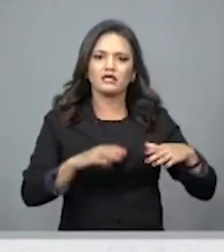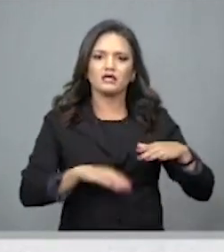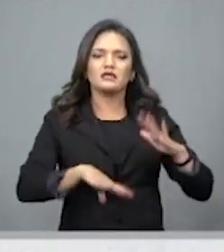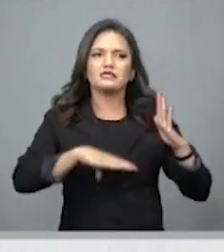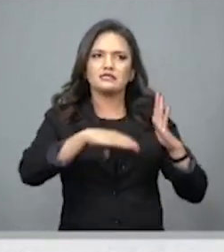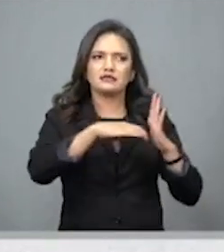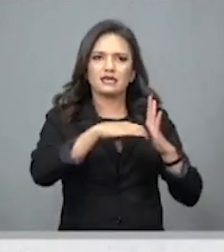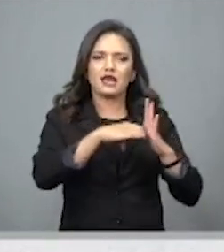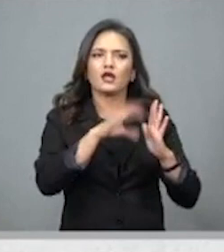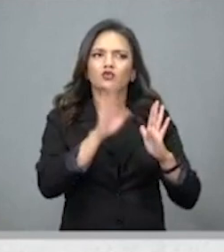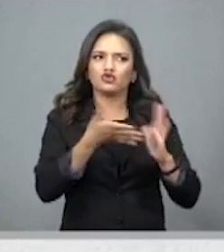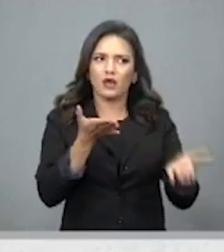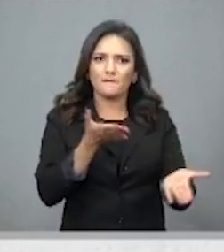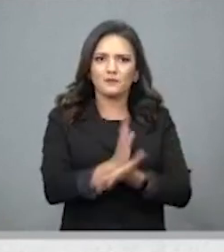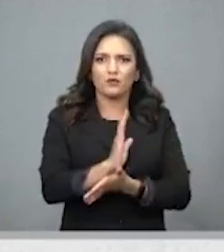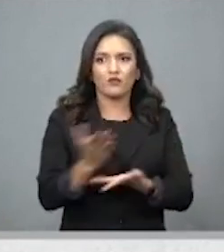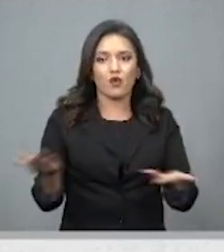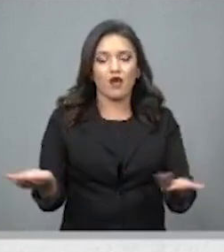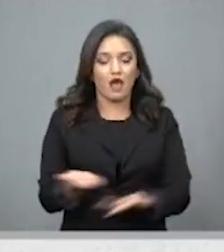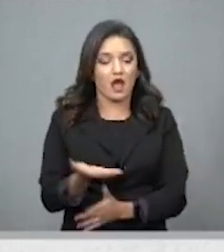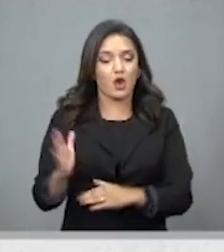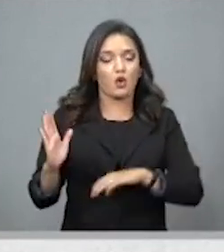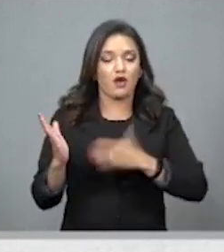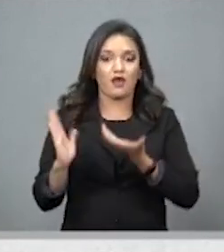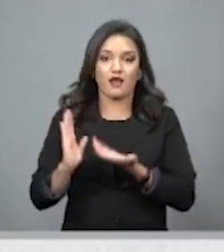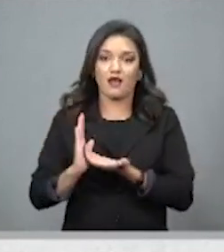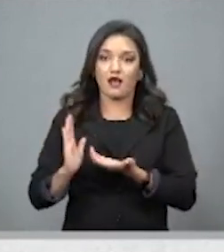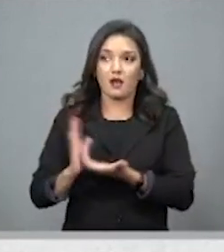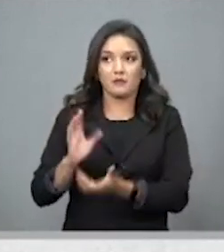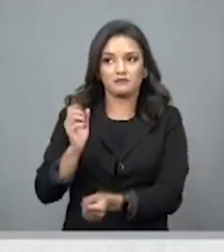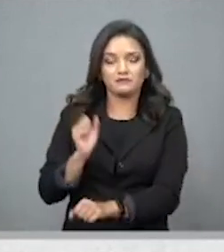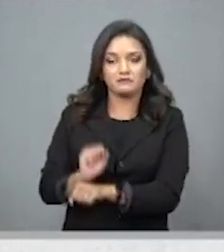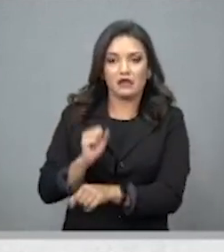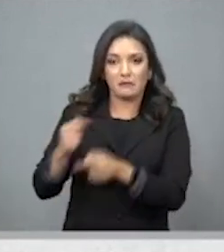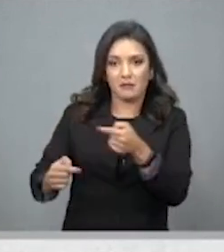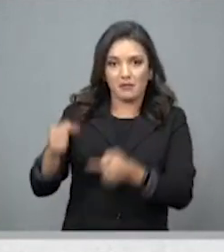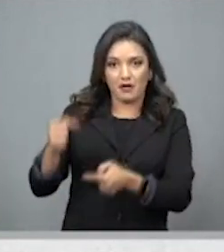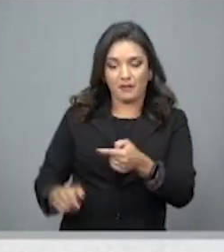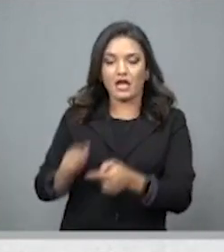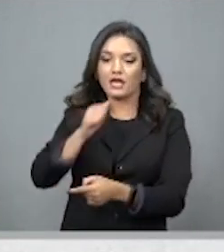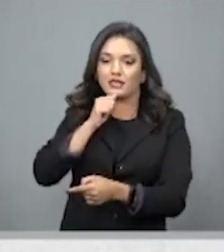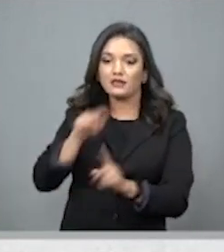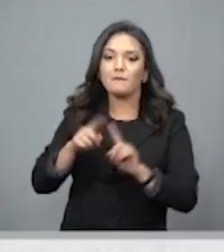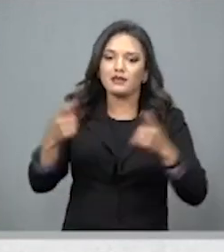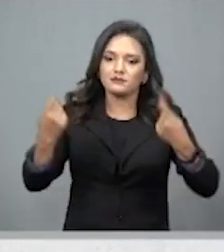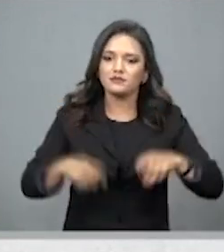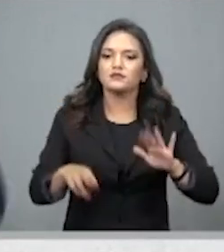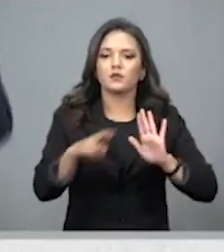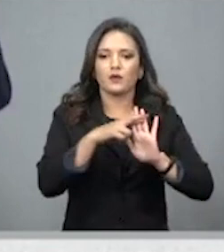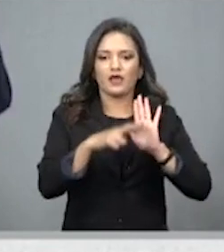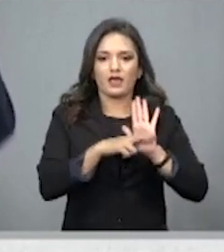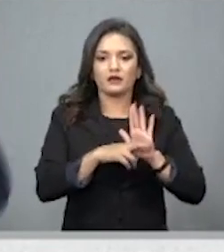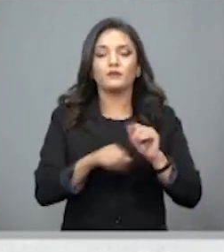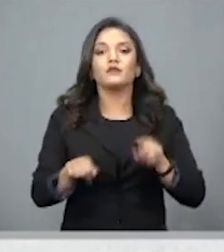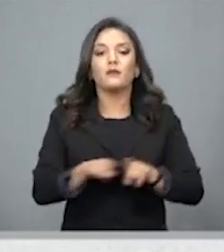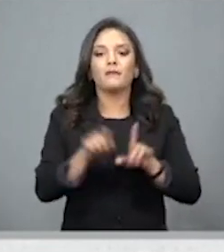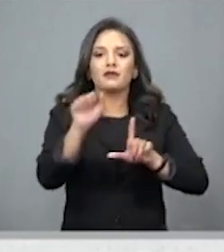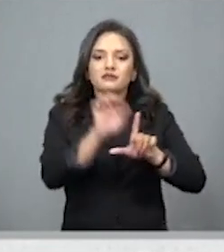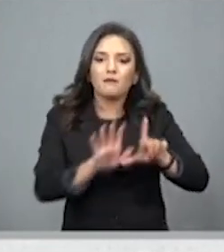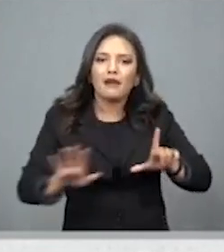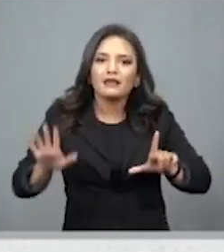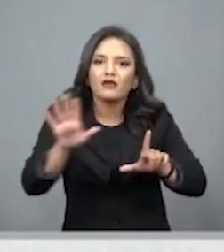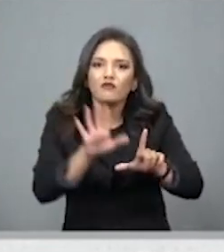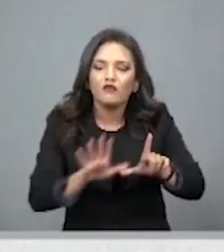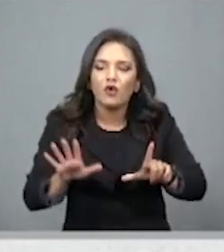discussão na Câmara mas é preciso antes de acima de tudo auto-regulação as próprias plataformas com